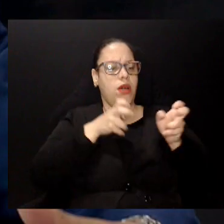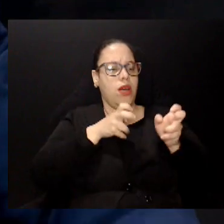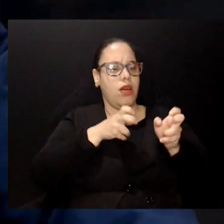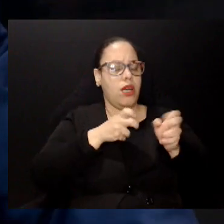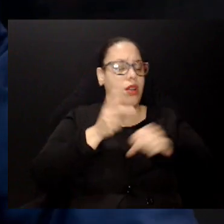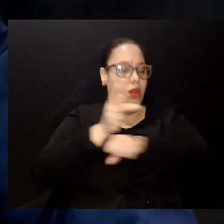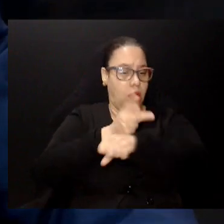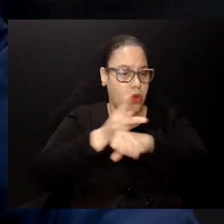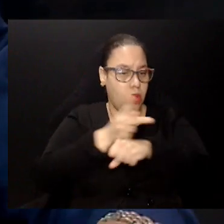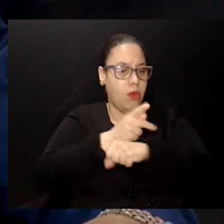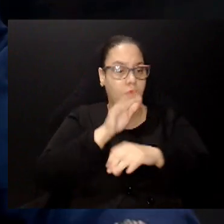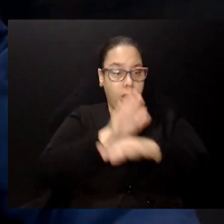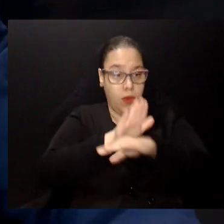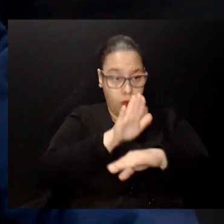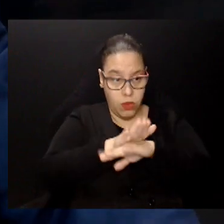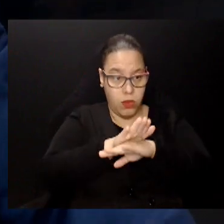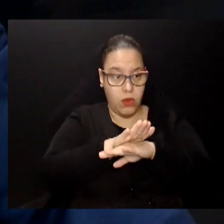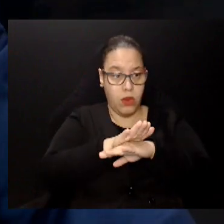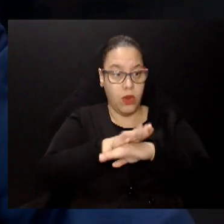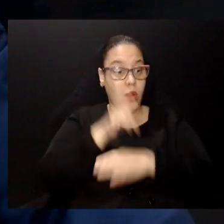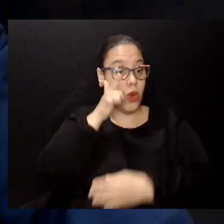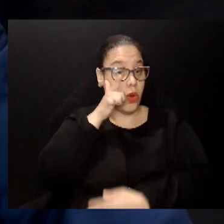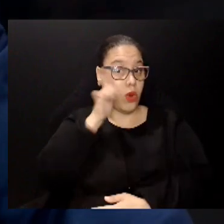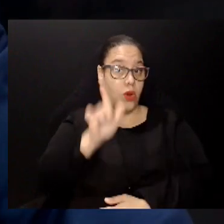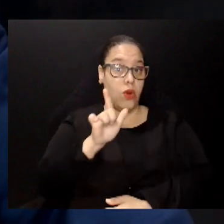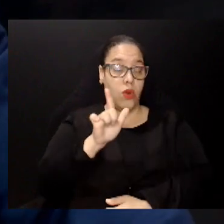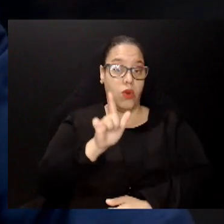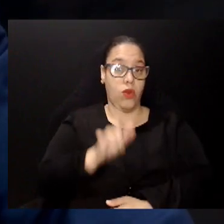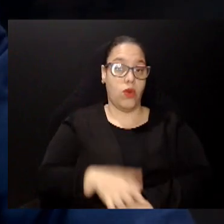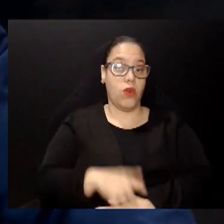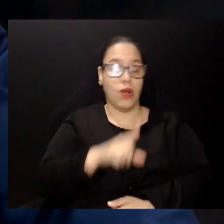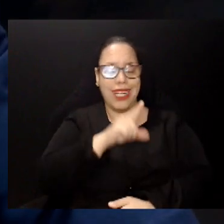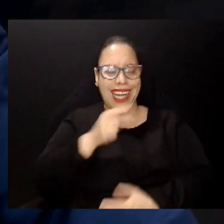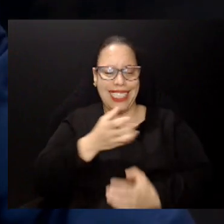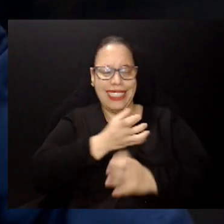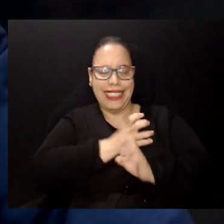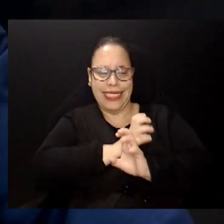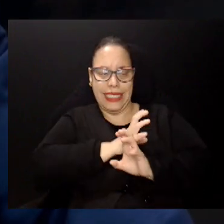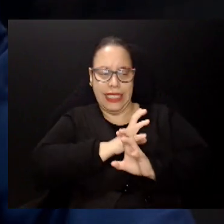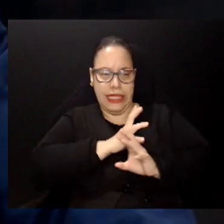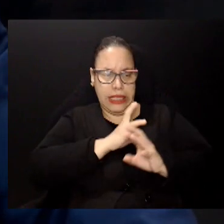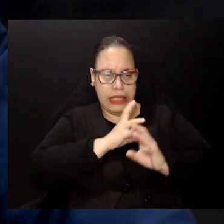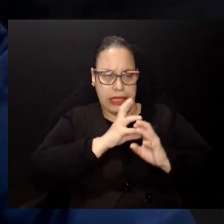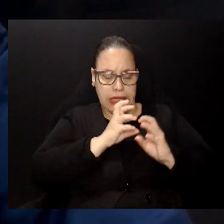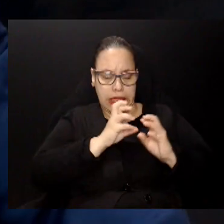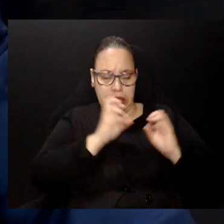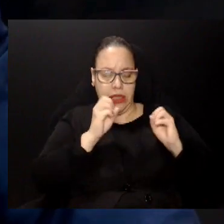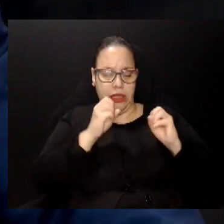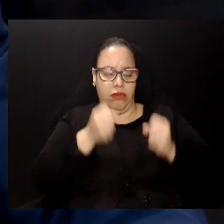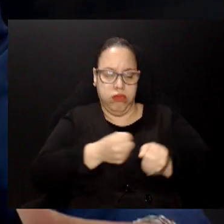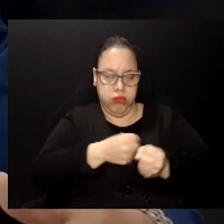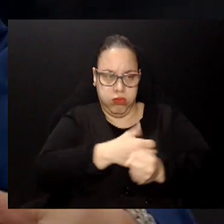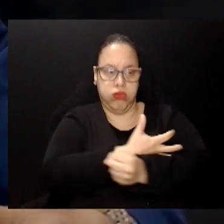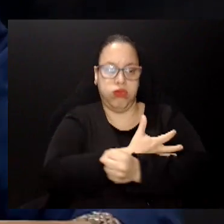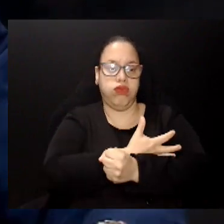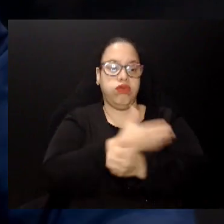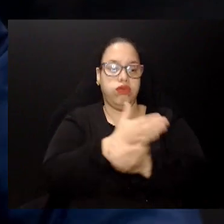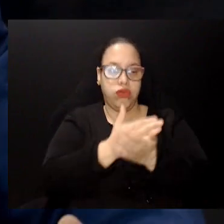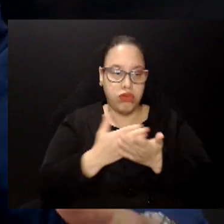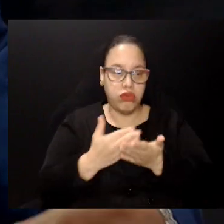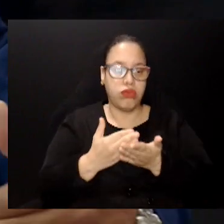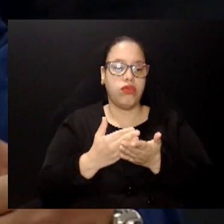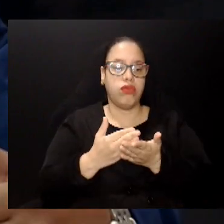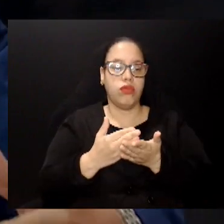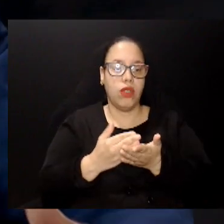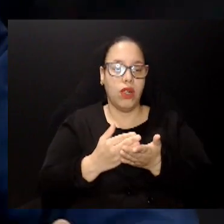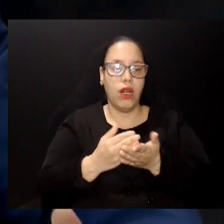ela consegue sair desse vazio existencial, desse vazio emocional, começa a se perceber,